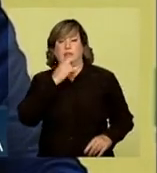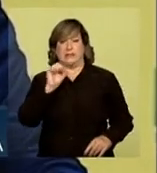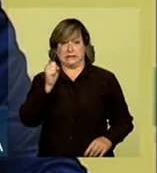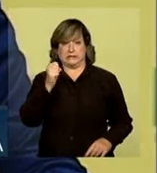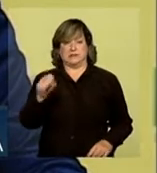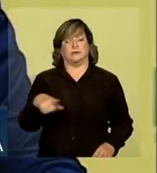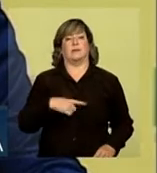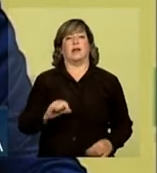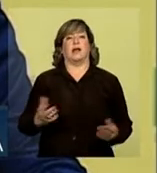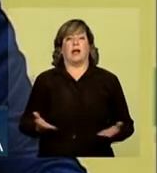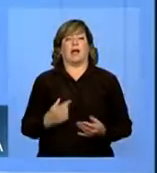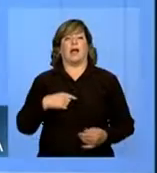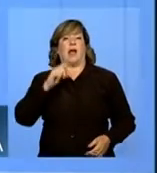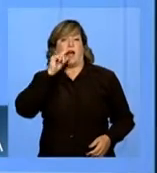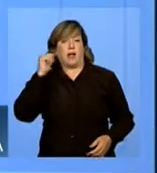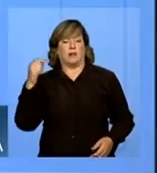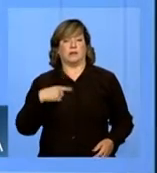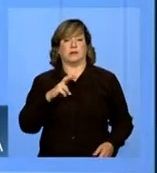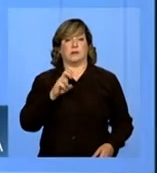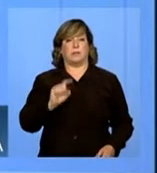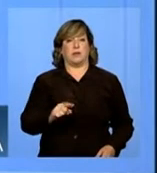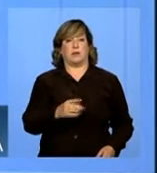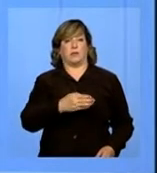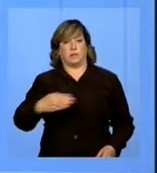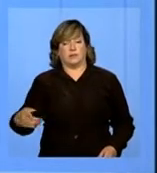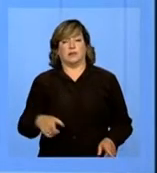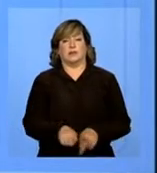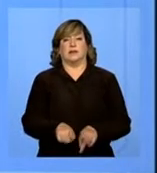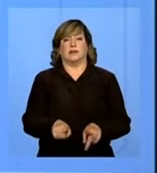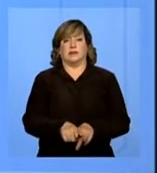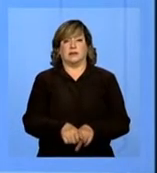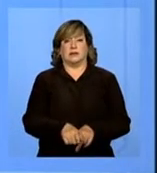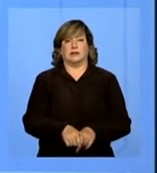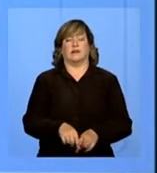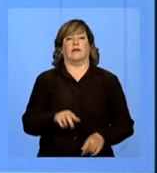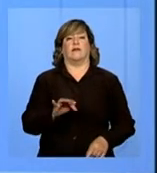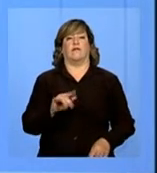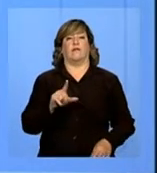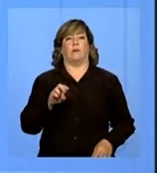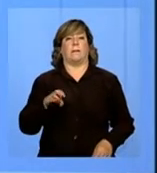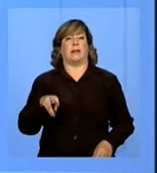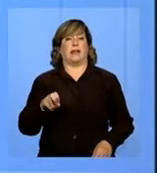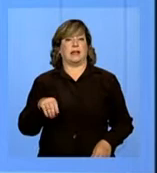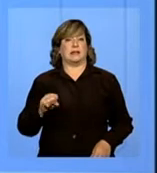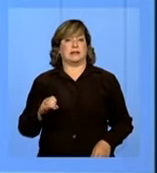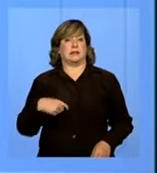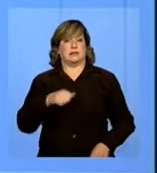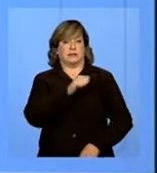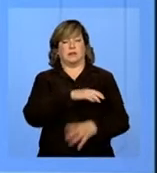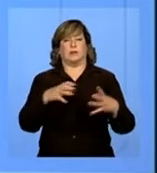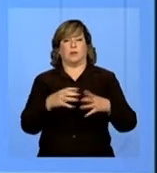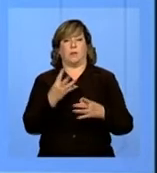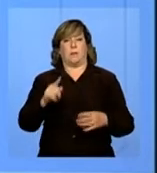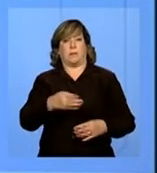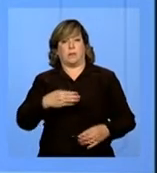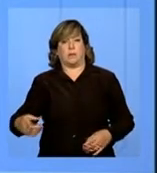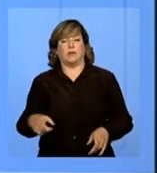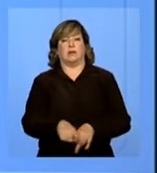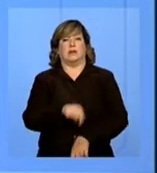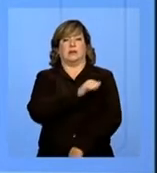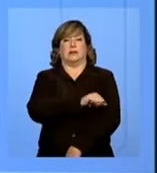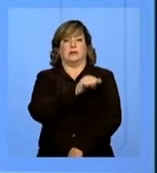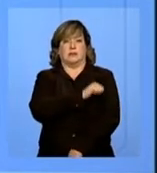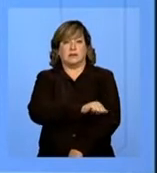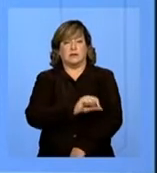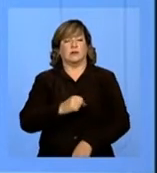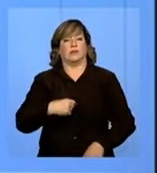a Unifal Alagoas 5.168 Federal Fluminense 4990 Universidade Federal do Rio de